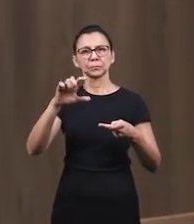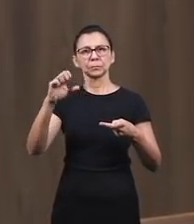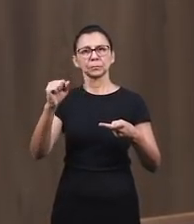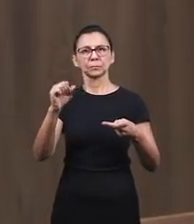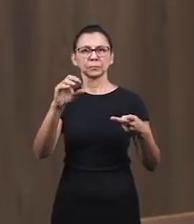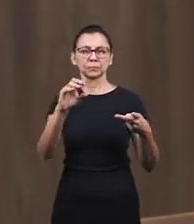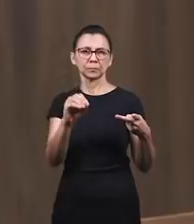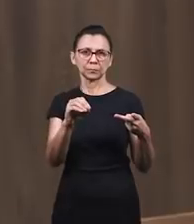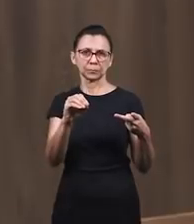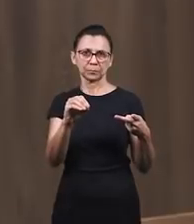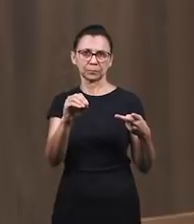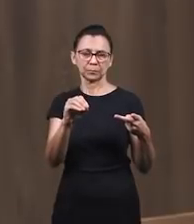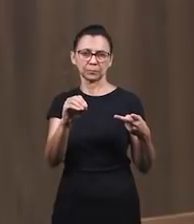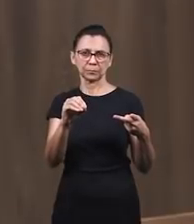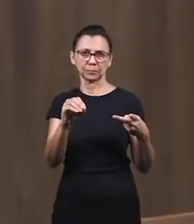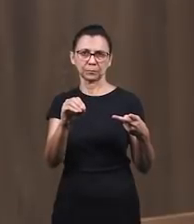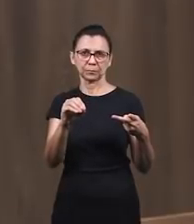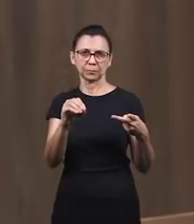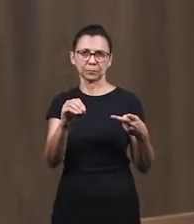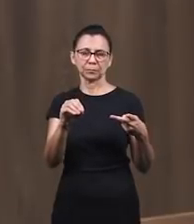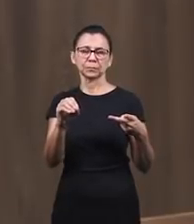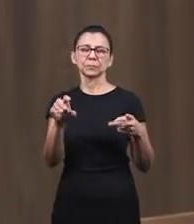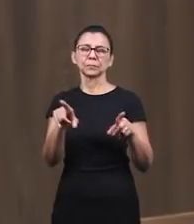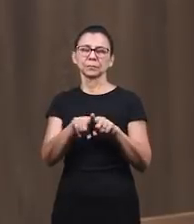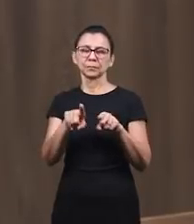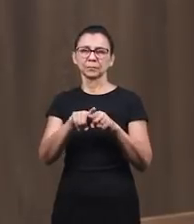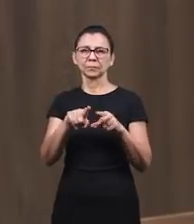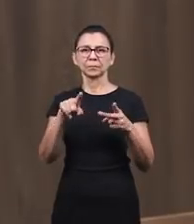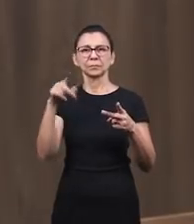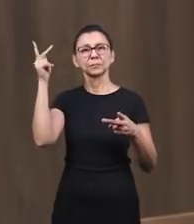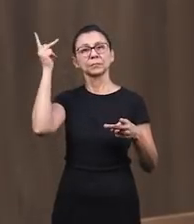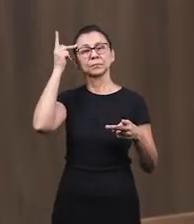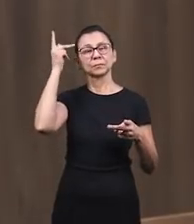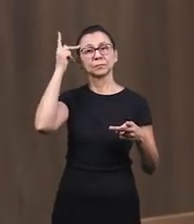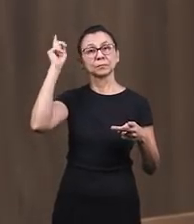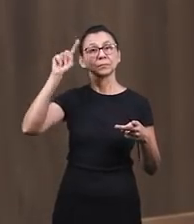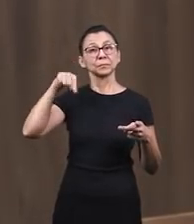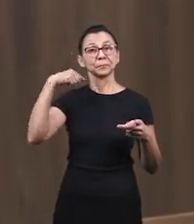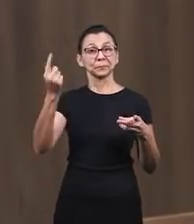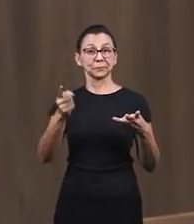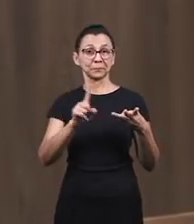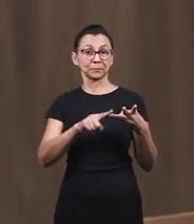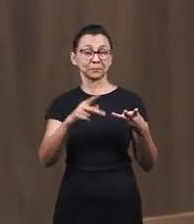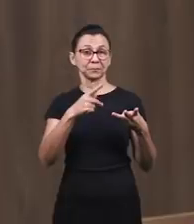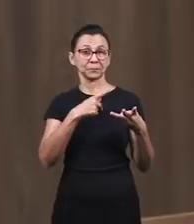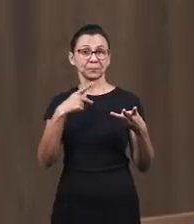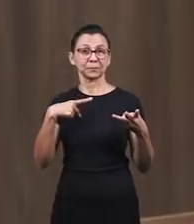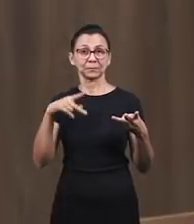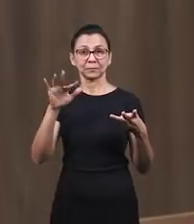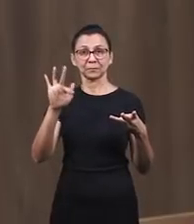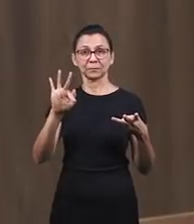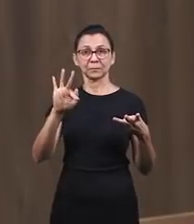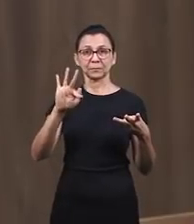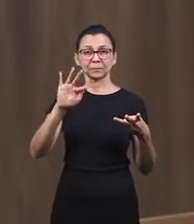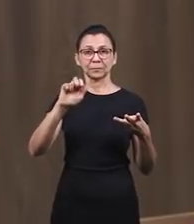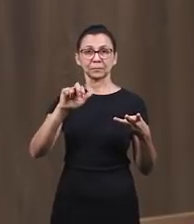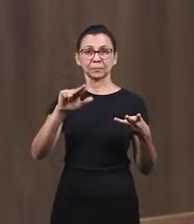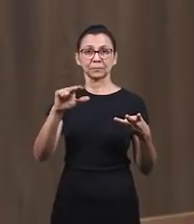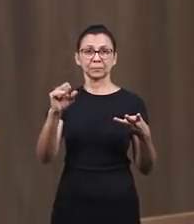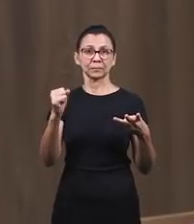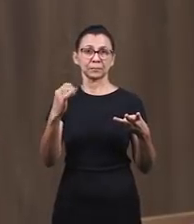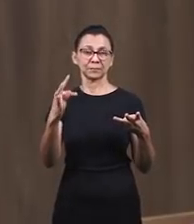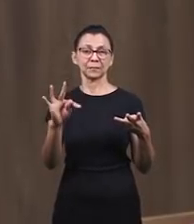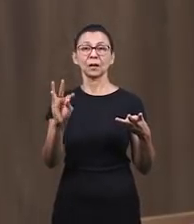de Adamantina, em São Paulo. E, na sequência, o pastor Fausto Batista Mendonça, que é pastor